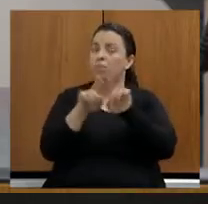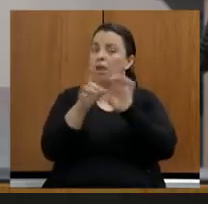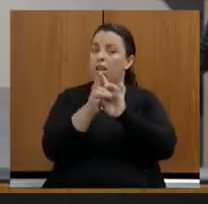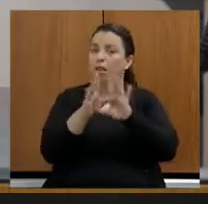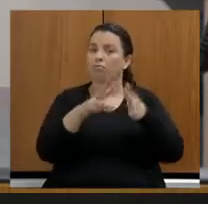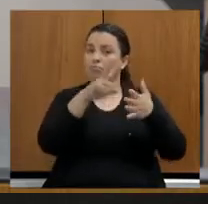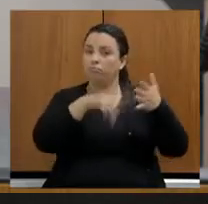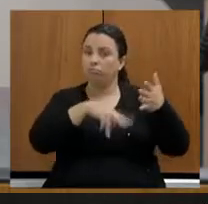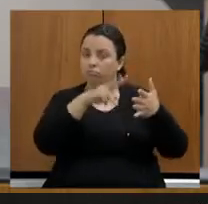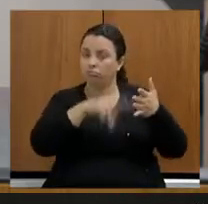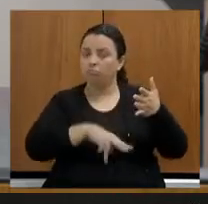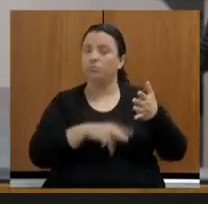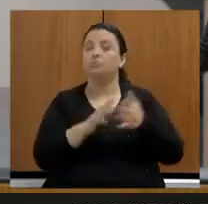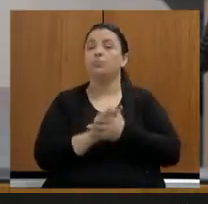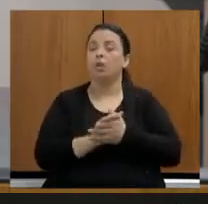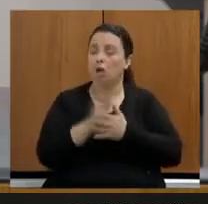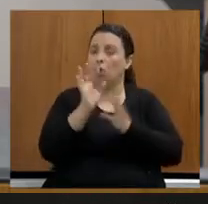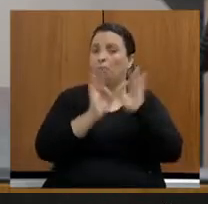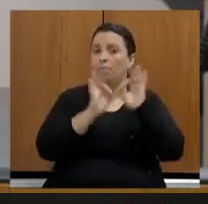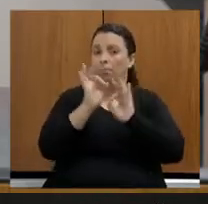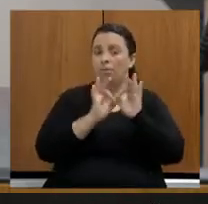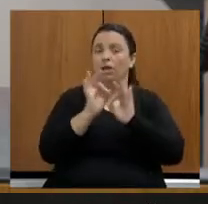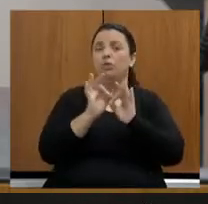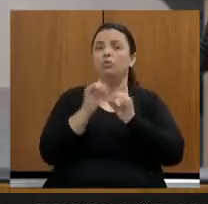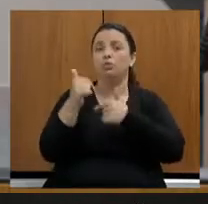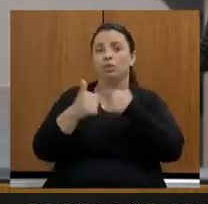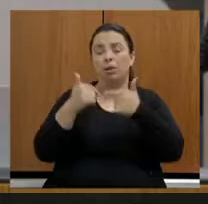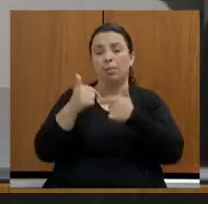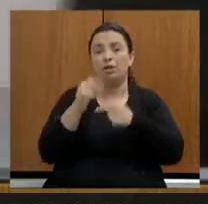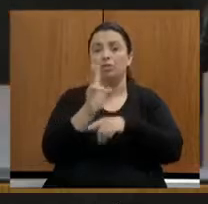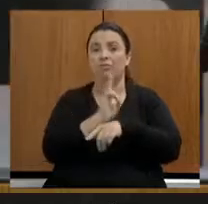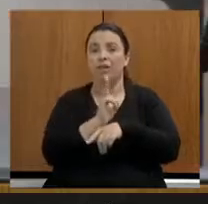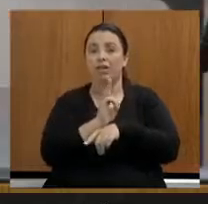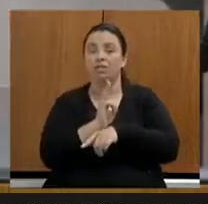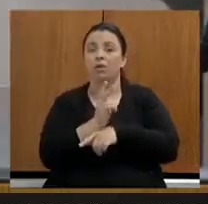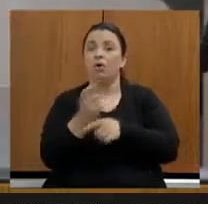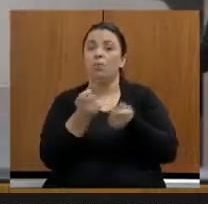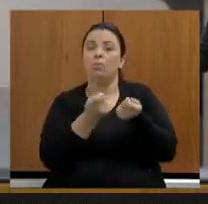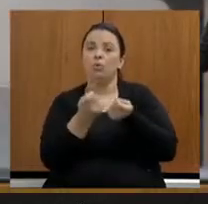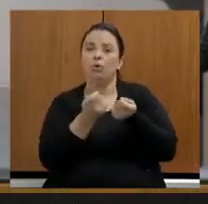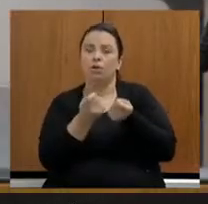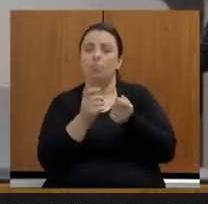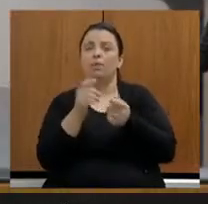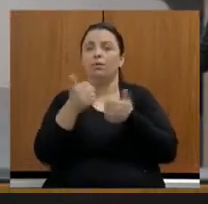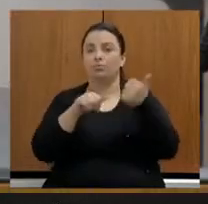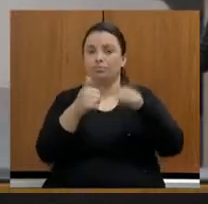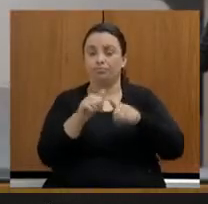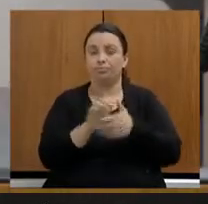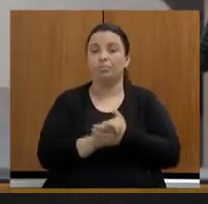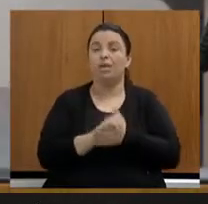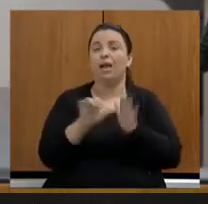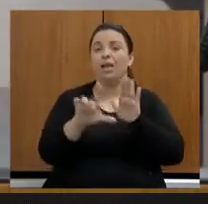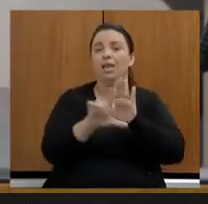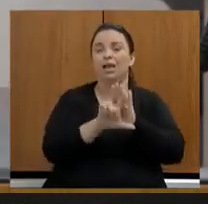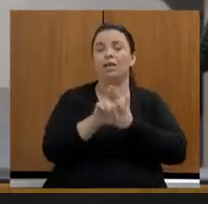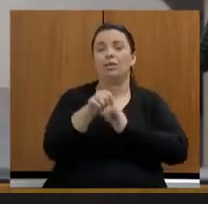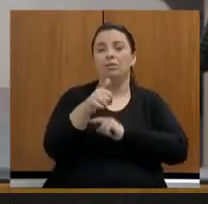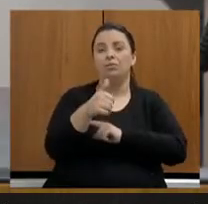dessas atividades não é de avaliação e monitoramento a lei a lei 23 1197/2018